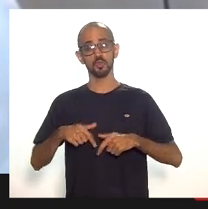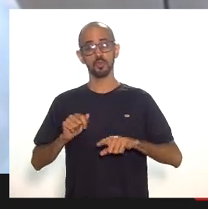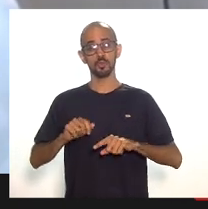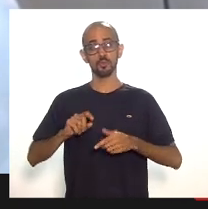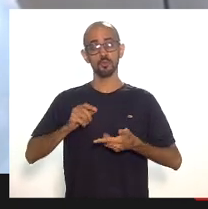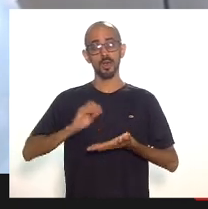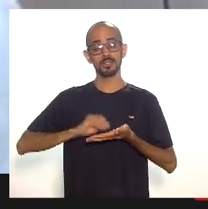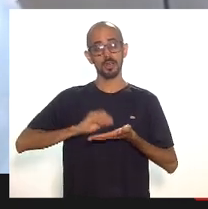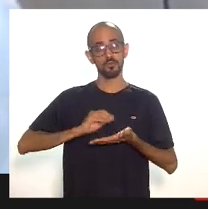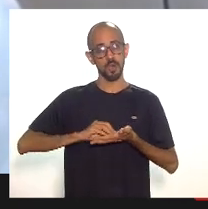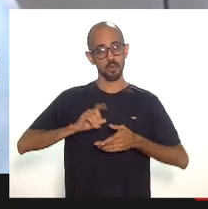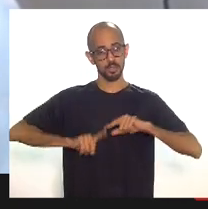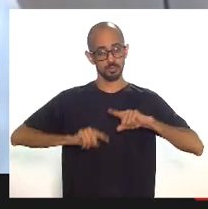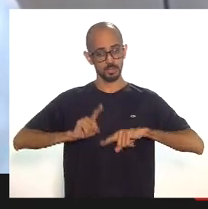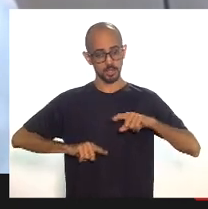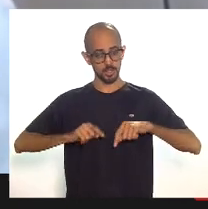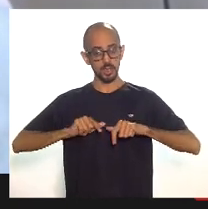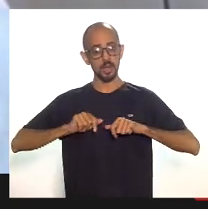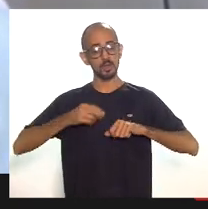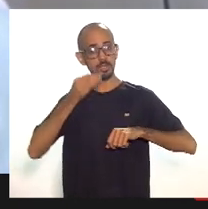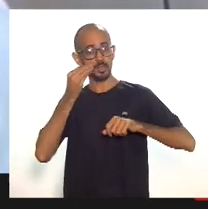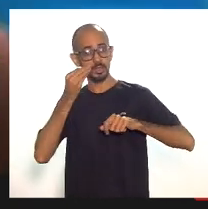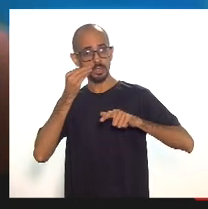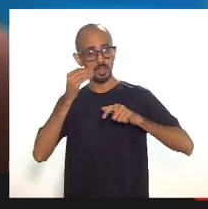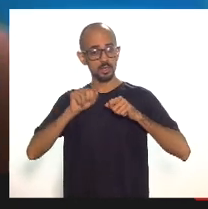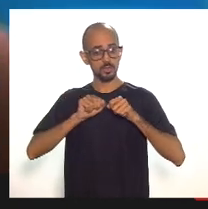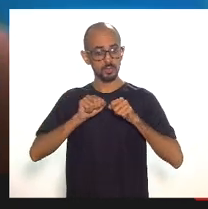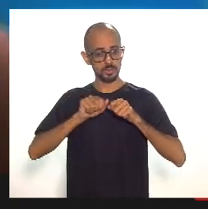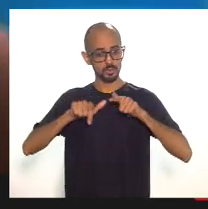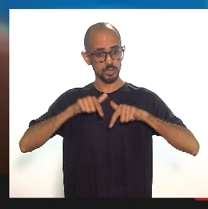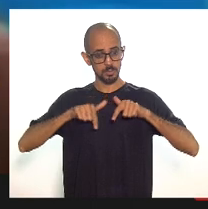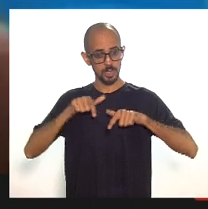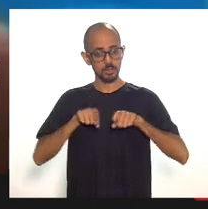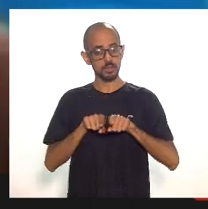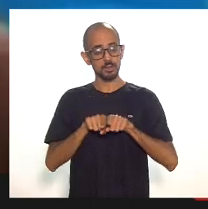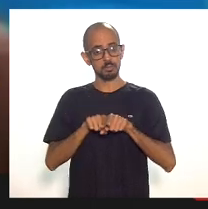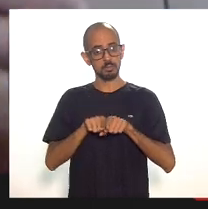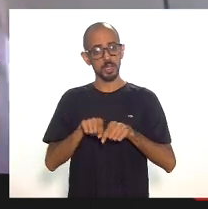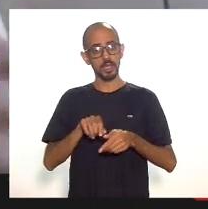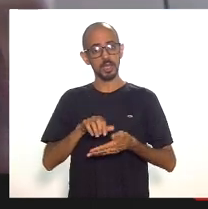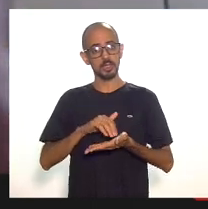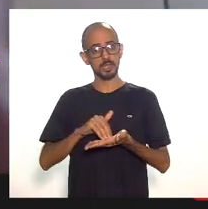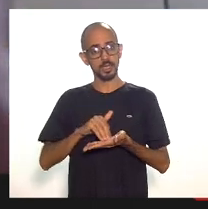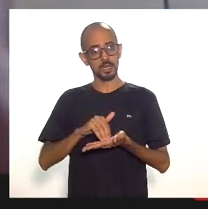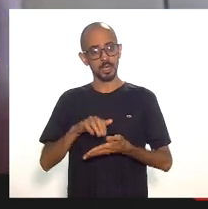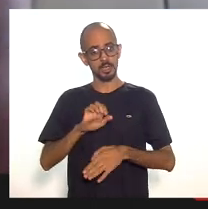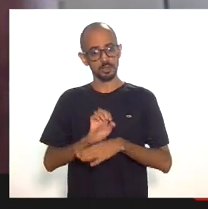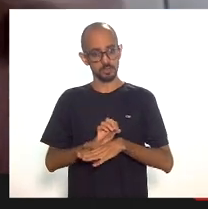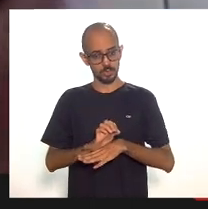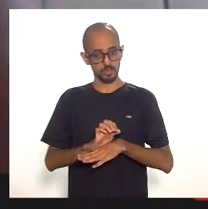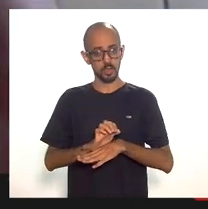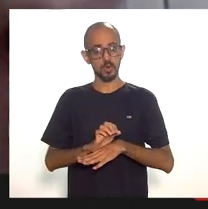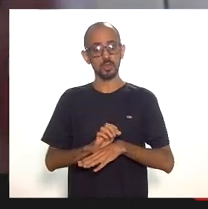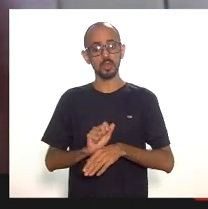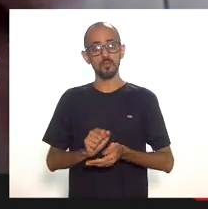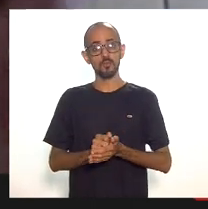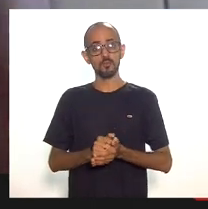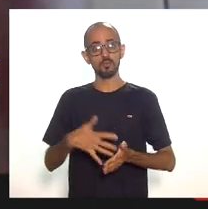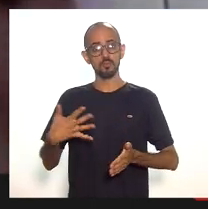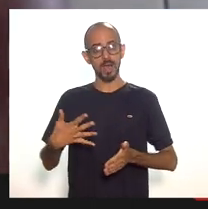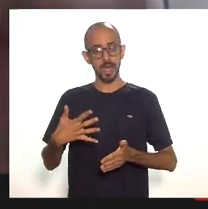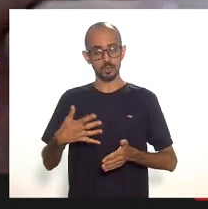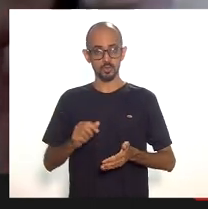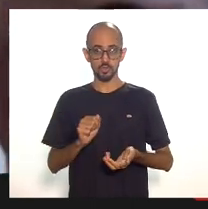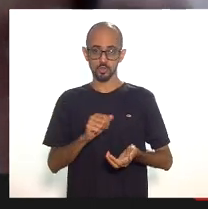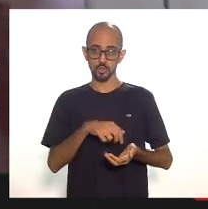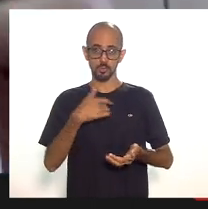seu trabalho da melhor maneira possível, quanto também do ponto de vista da Secretaria Estadual, que grande parte dos leitos desfinanciados pelo